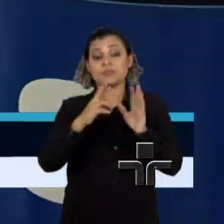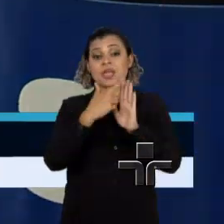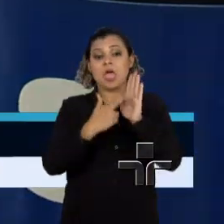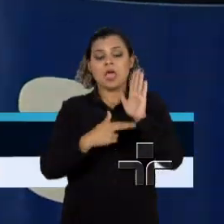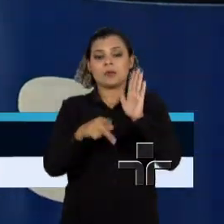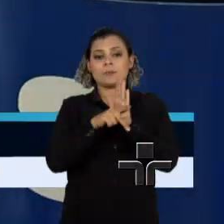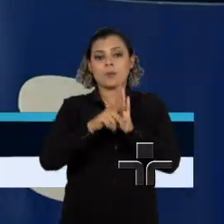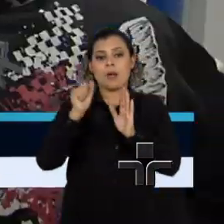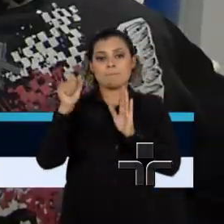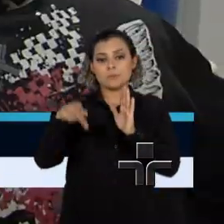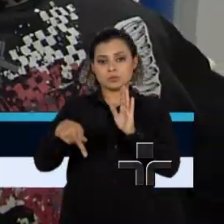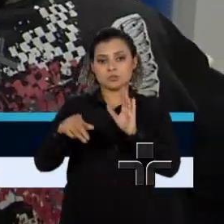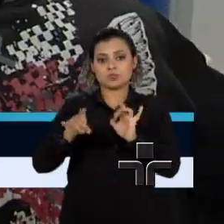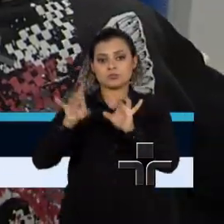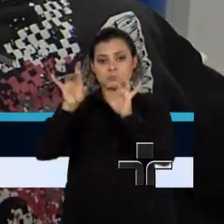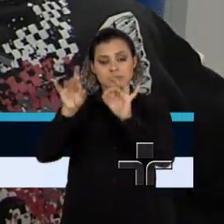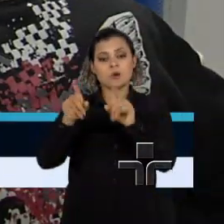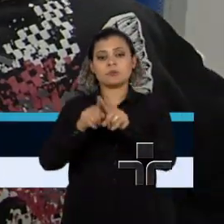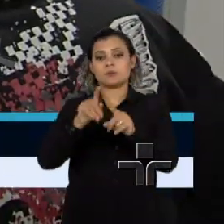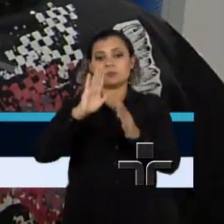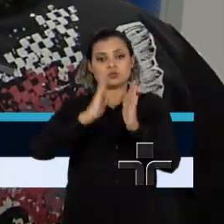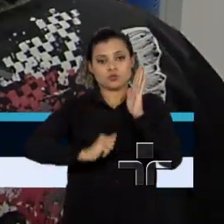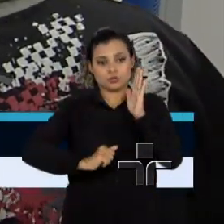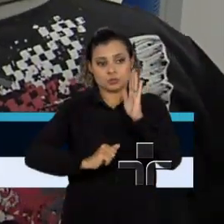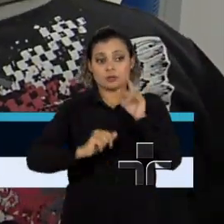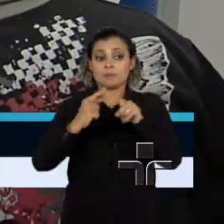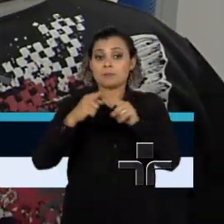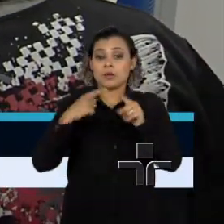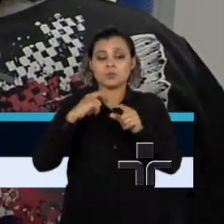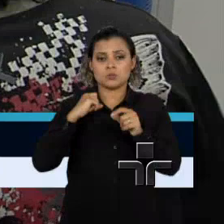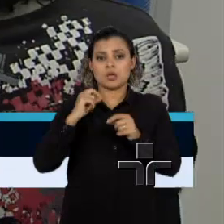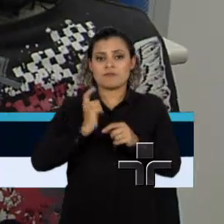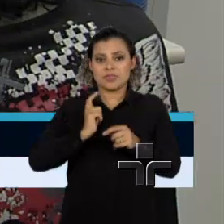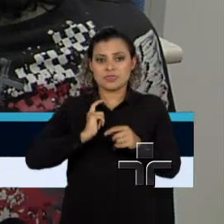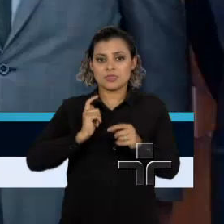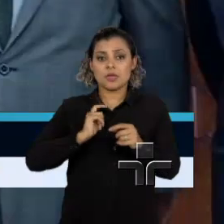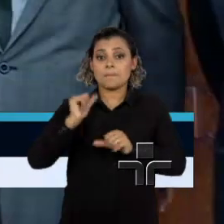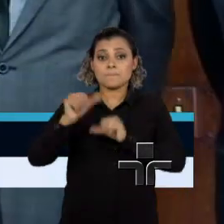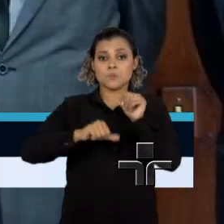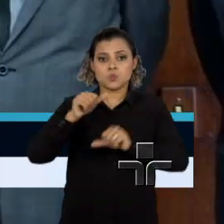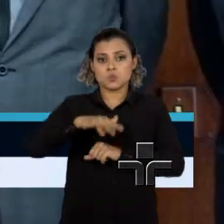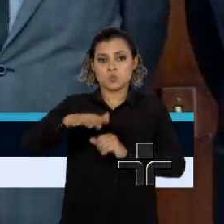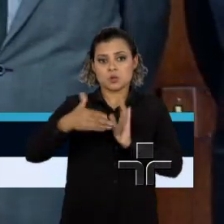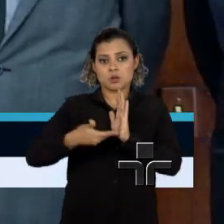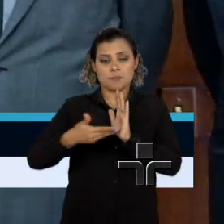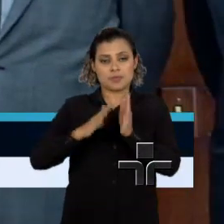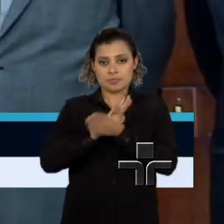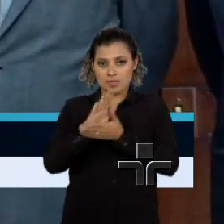para aposentadorias especiais, nada que implique nova apreciação da Câmara. A